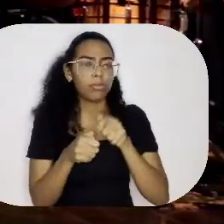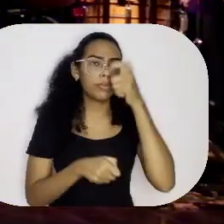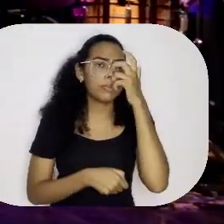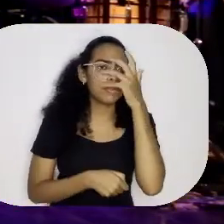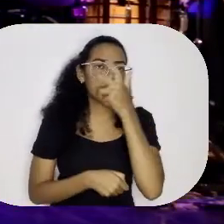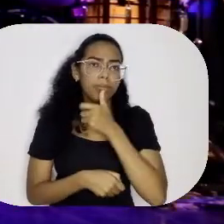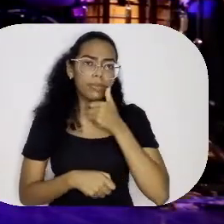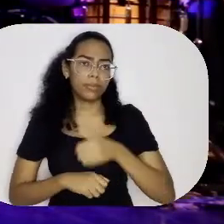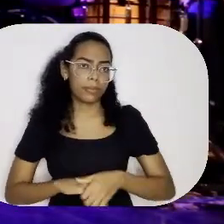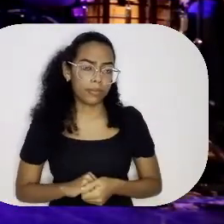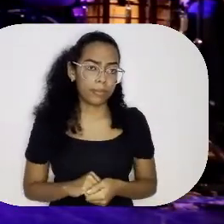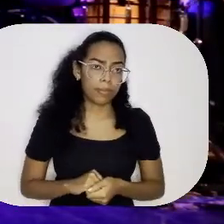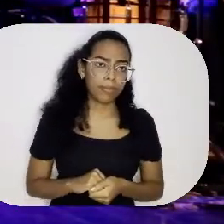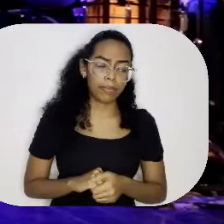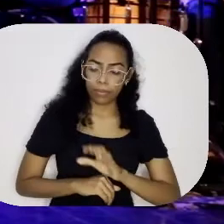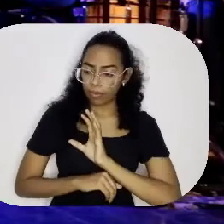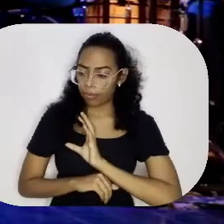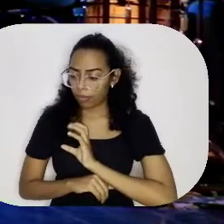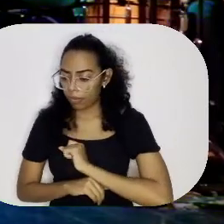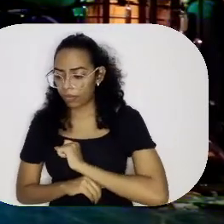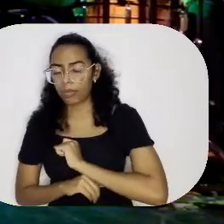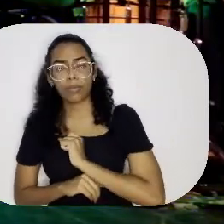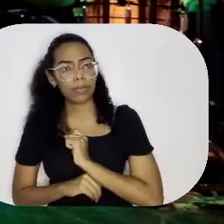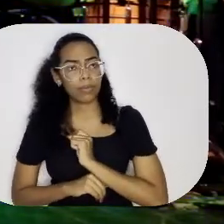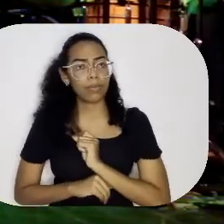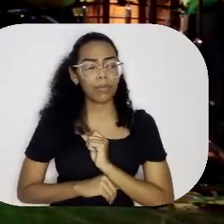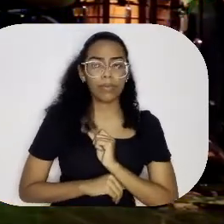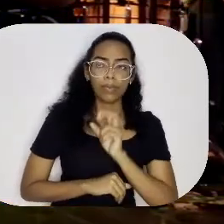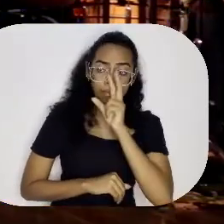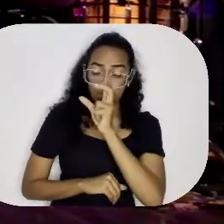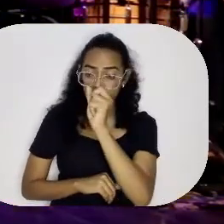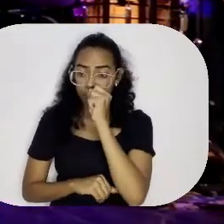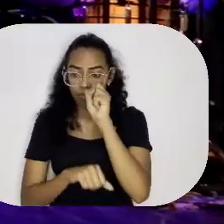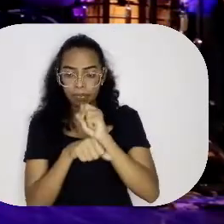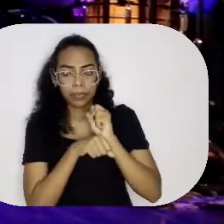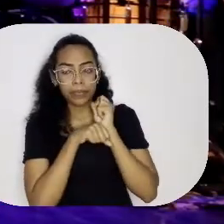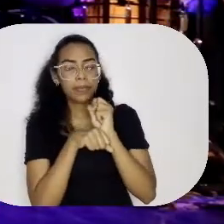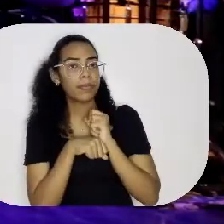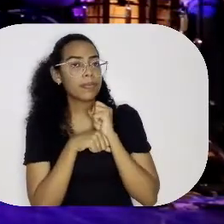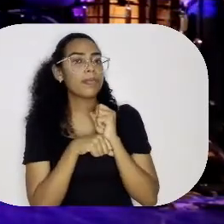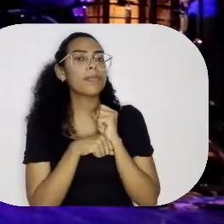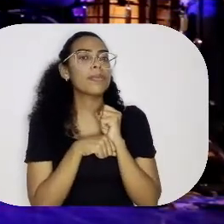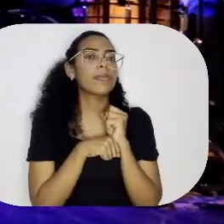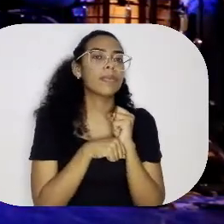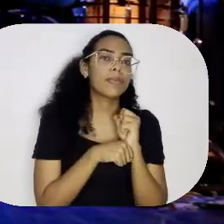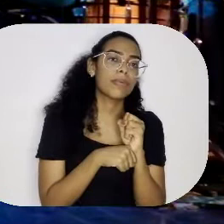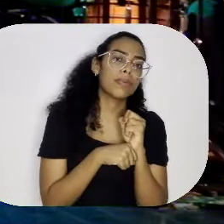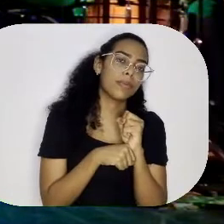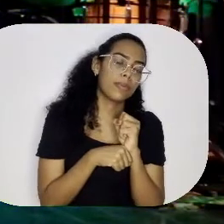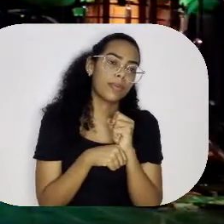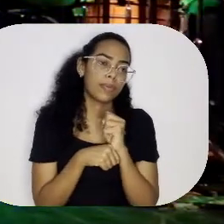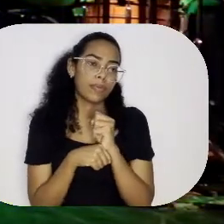mar a roupa e beleza. Amor, amor, força e esperança,